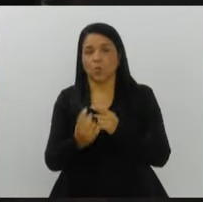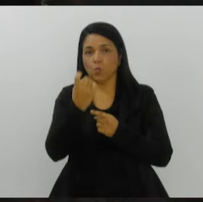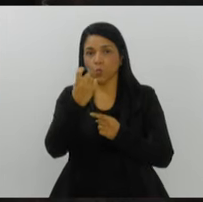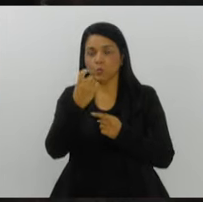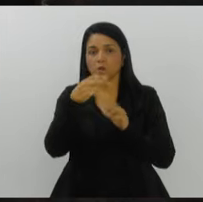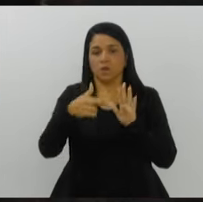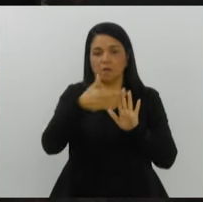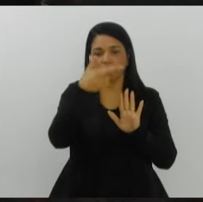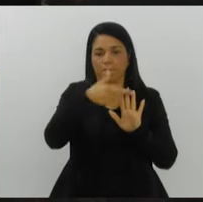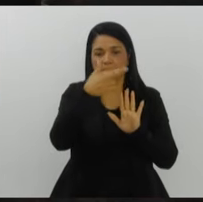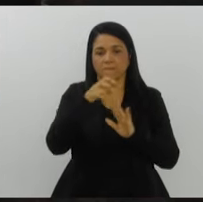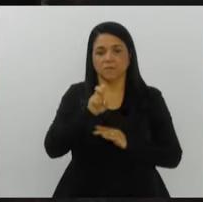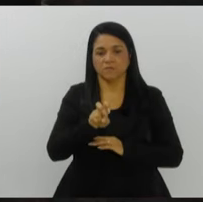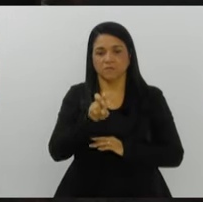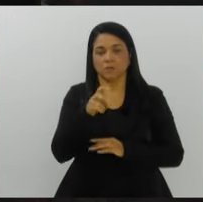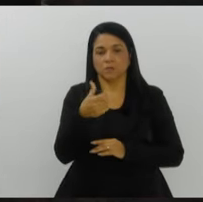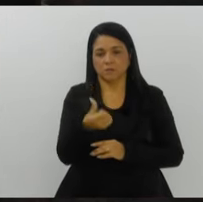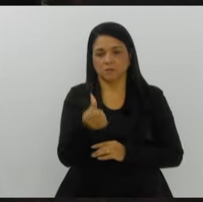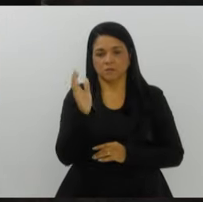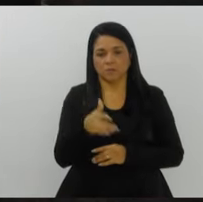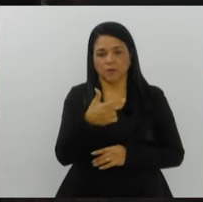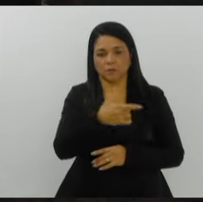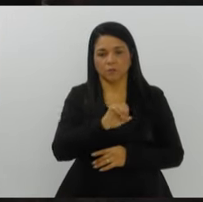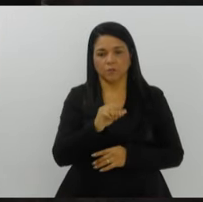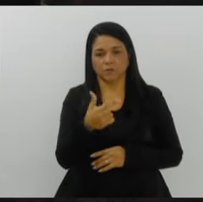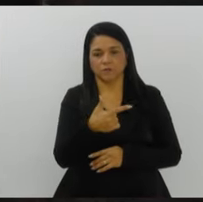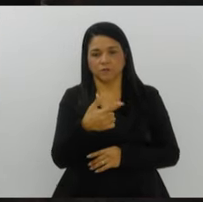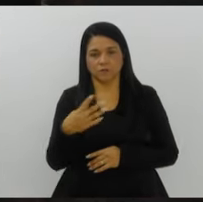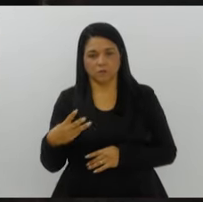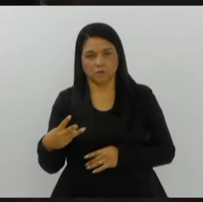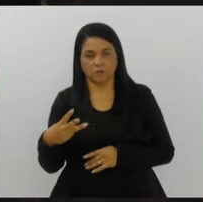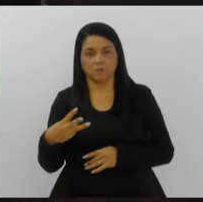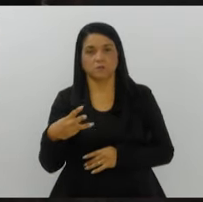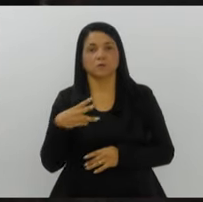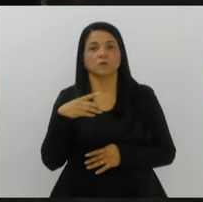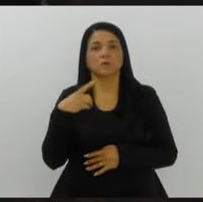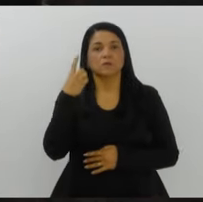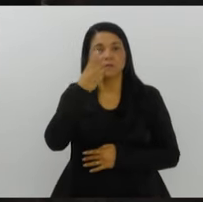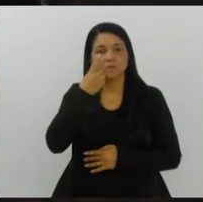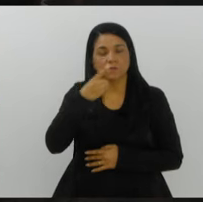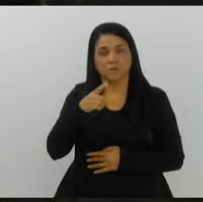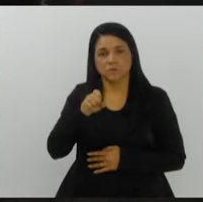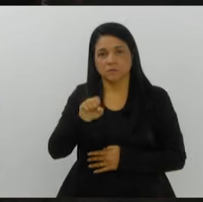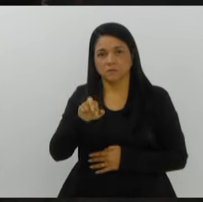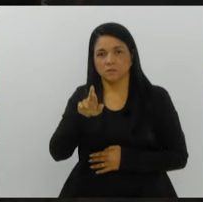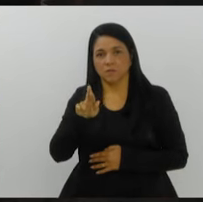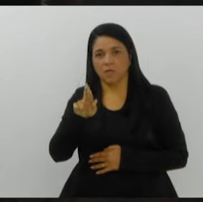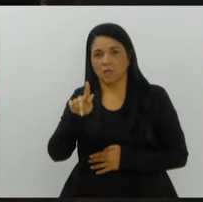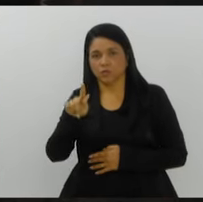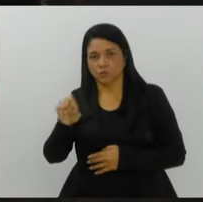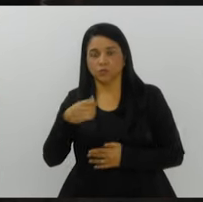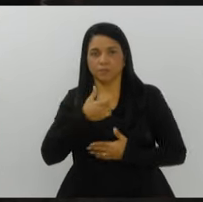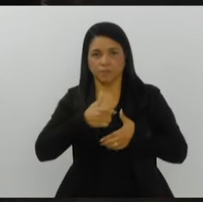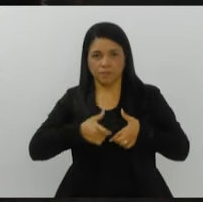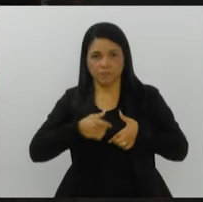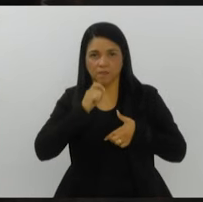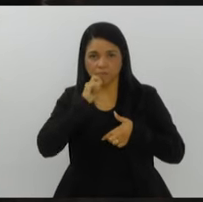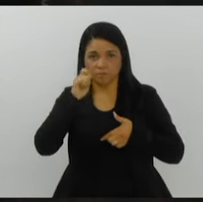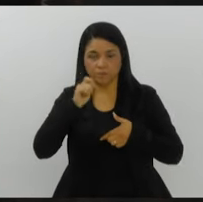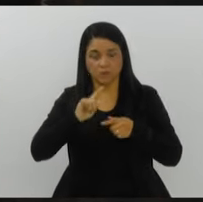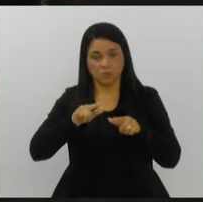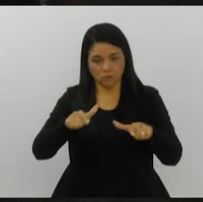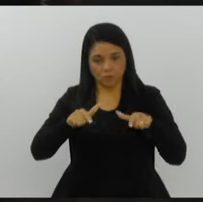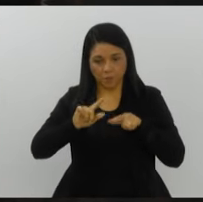resolução número 56/23, de autoria do deputado doutor Serginho, que concede a medalha Tiradentes, respectivo diploma